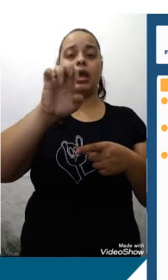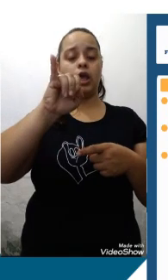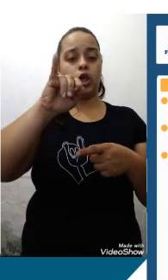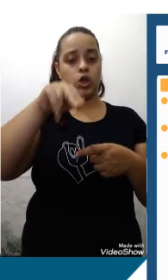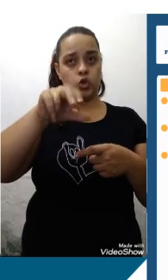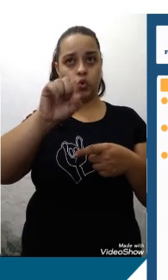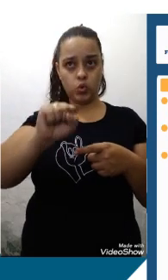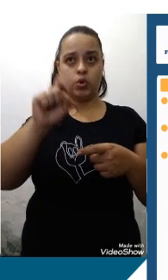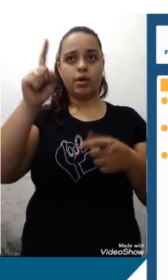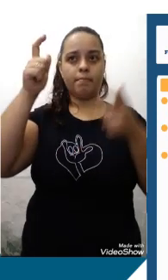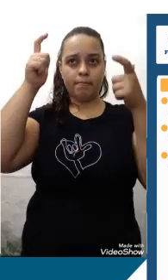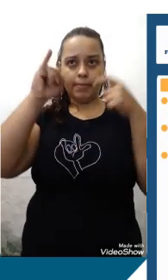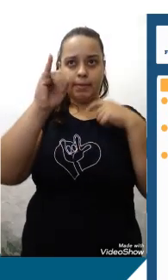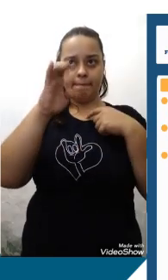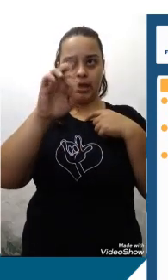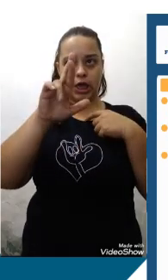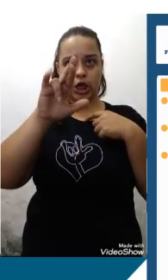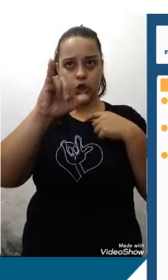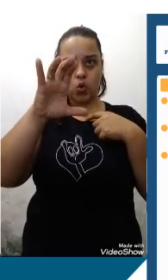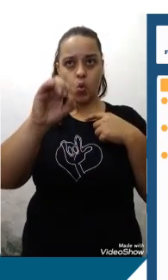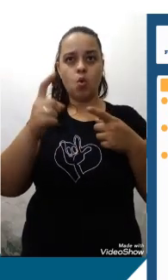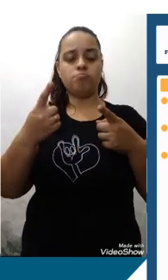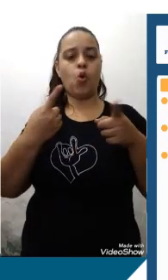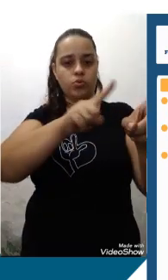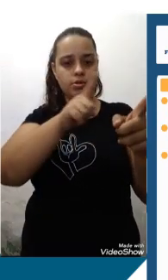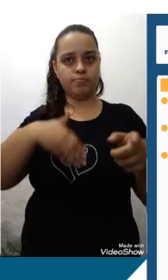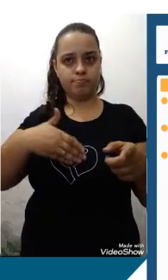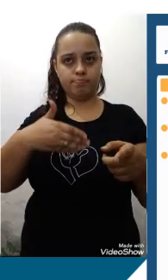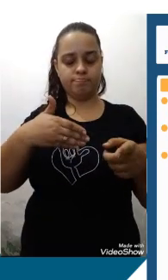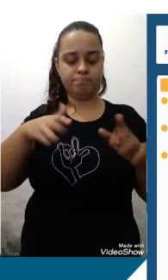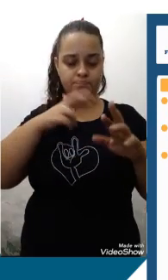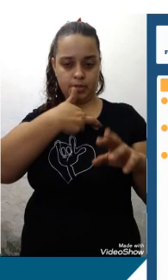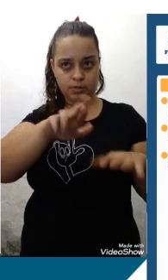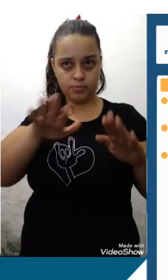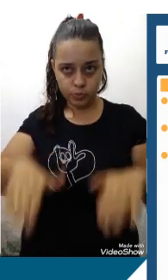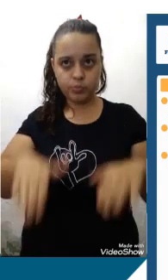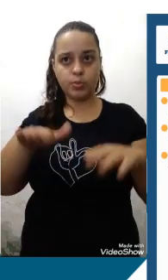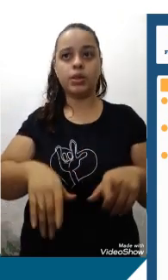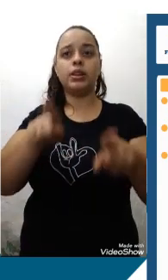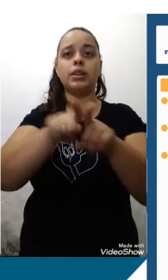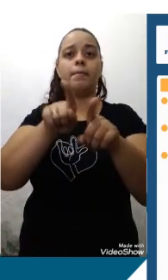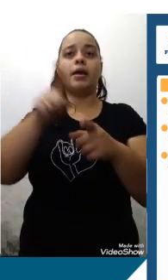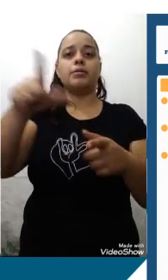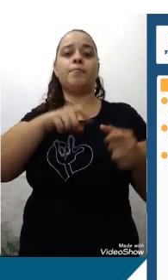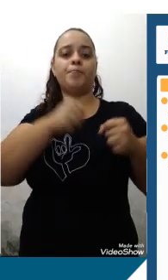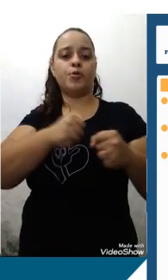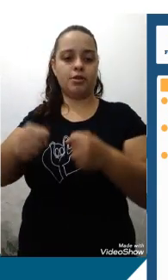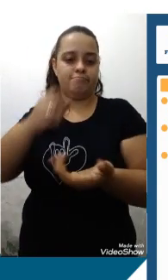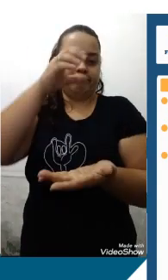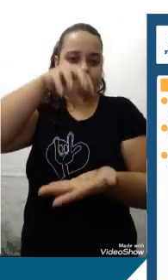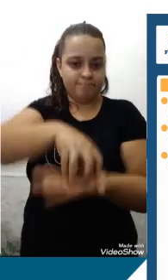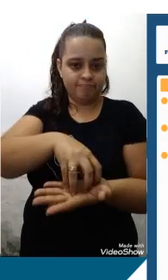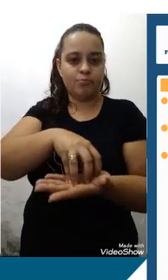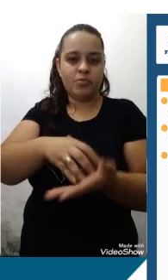E segundo, a gente precisa marcar que é durante esse processo que o poder de Portugal vai se centralizando e que uma nova dinastia vai dar início a um período de